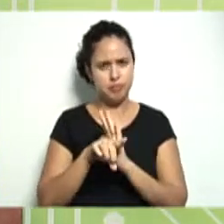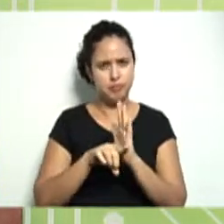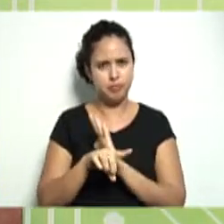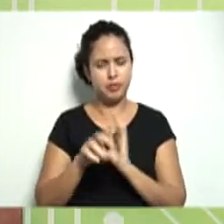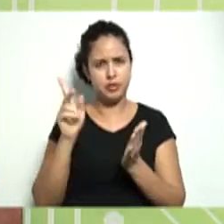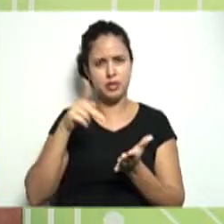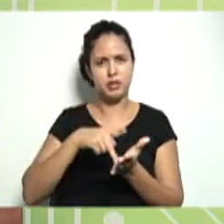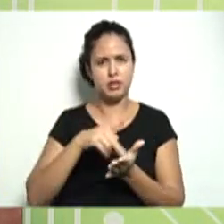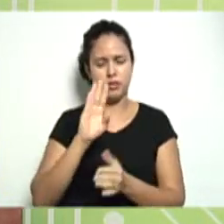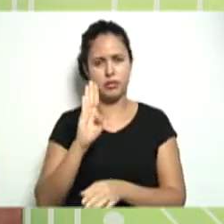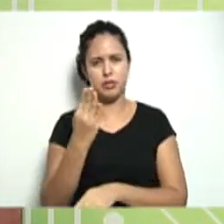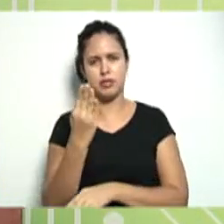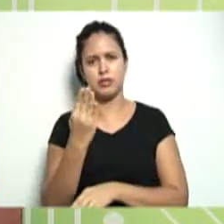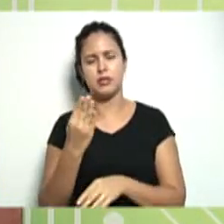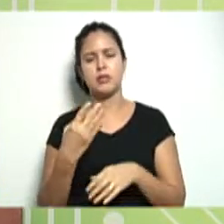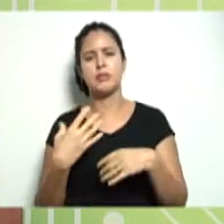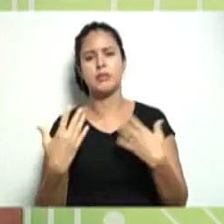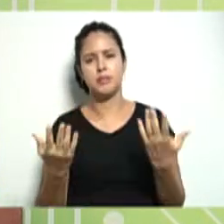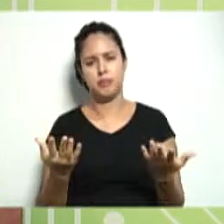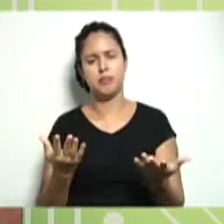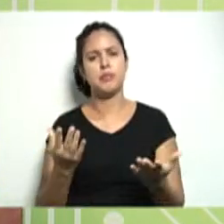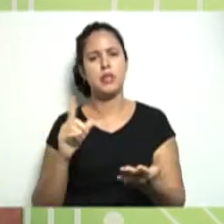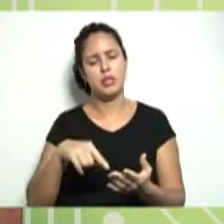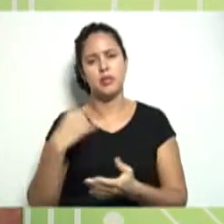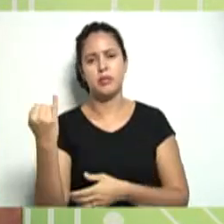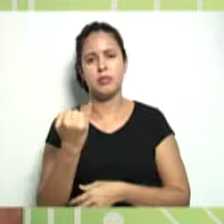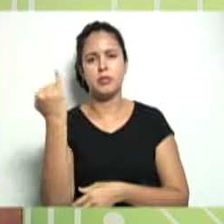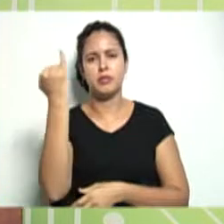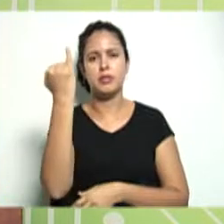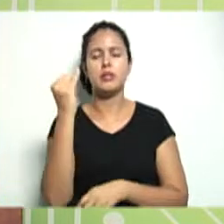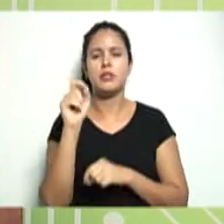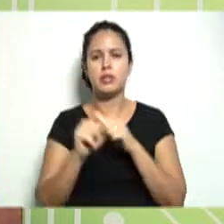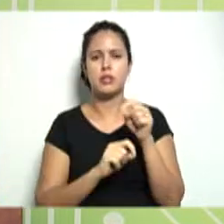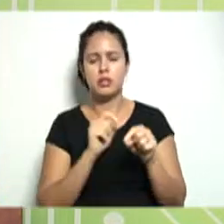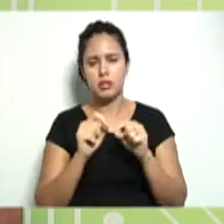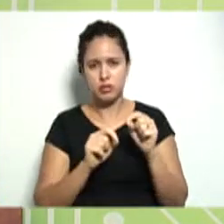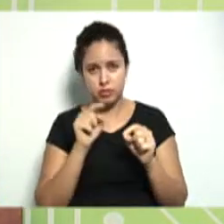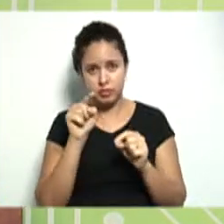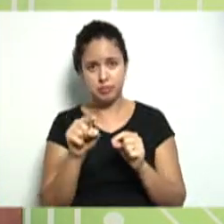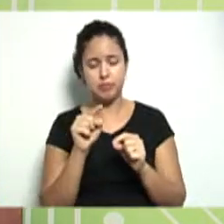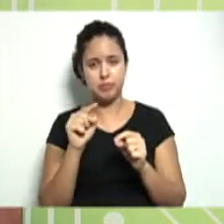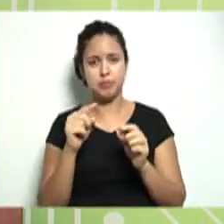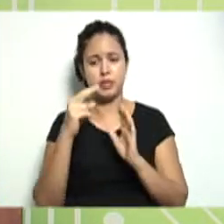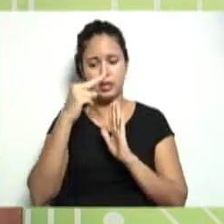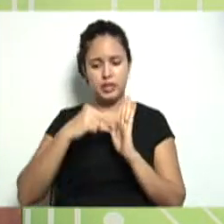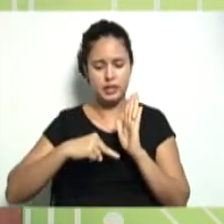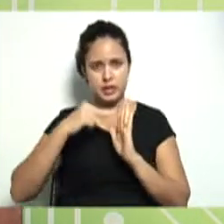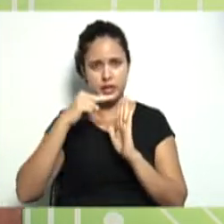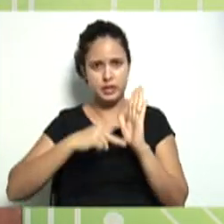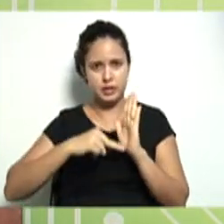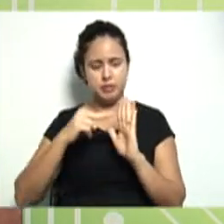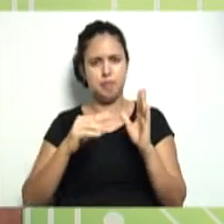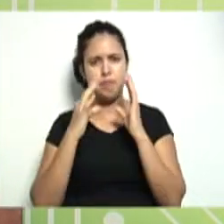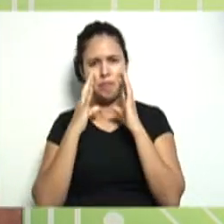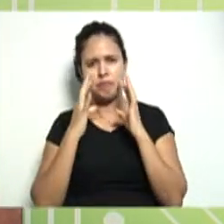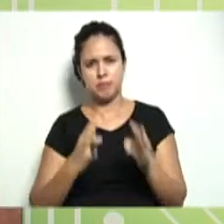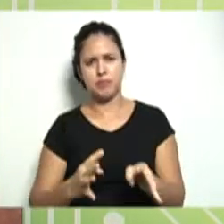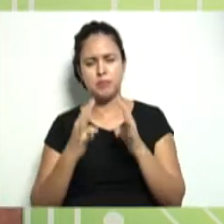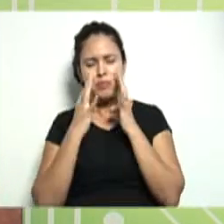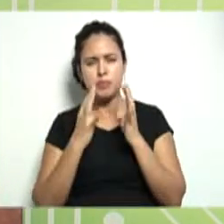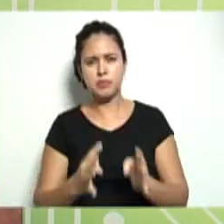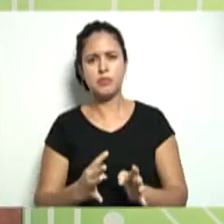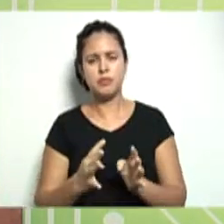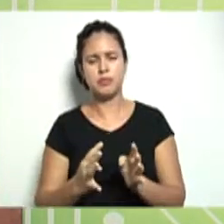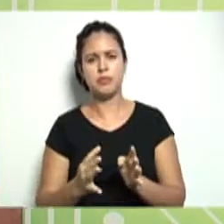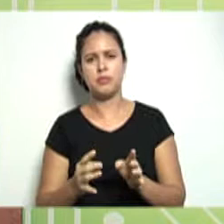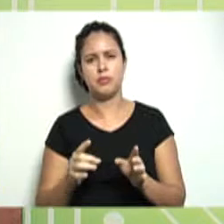verdadeiro ou falso. Então é muito importante, muito interessante que vocês leiam com bastante